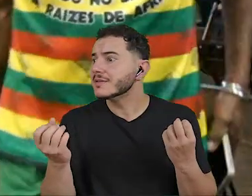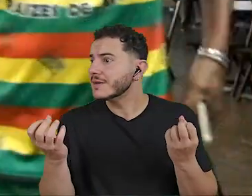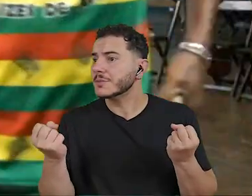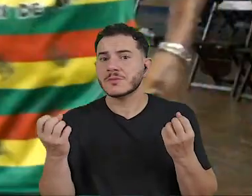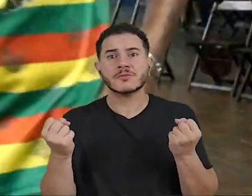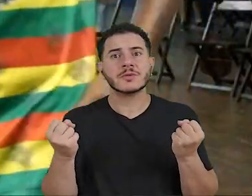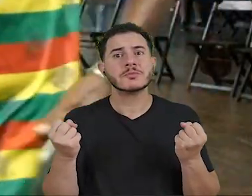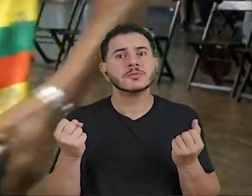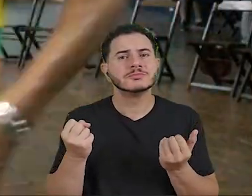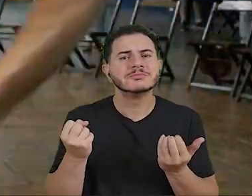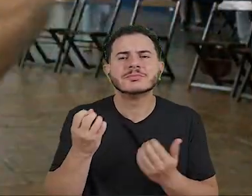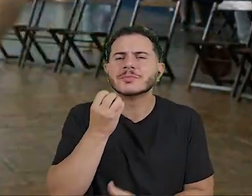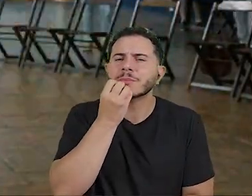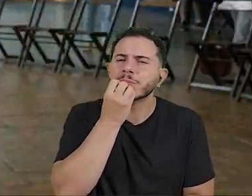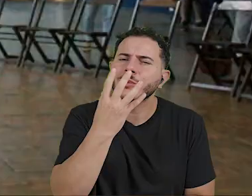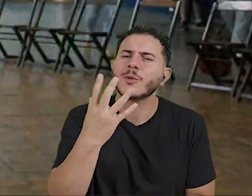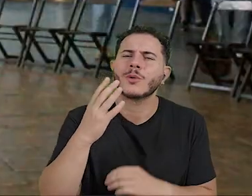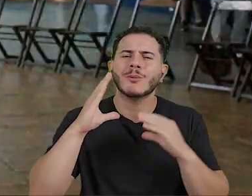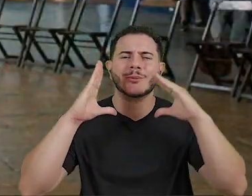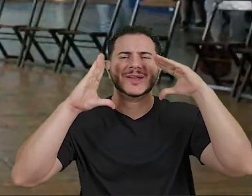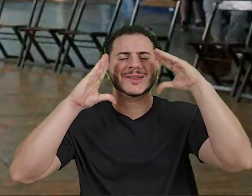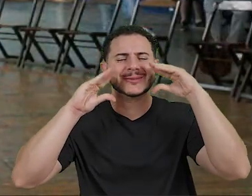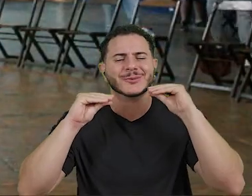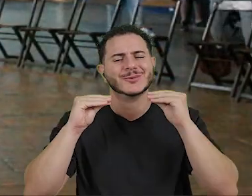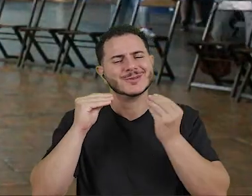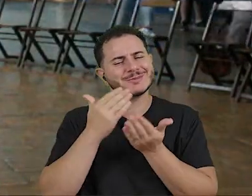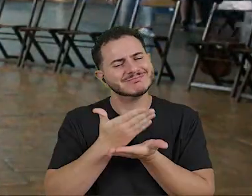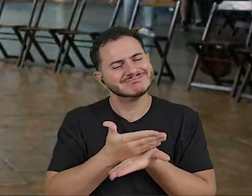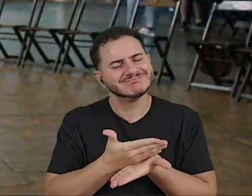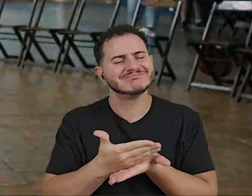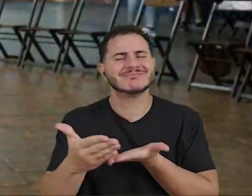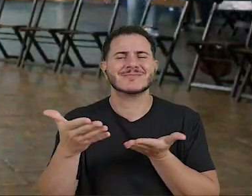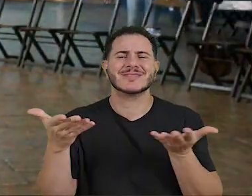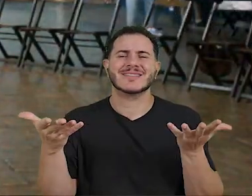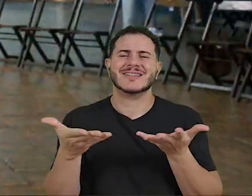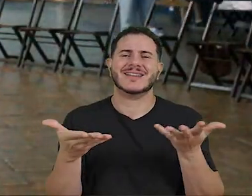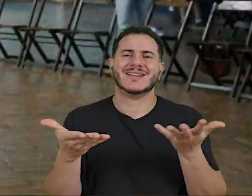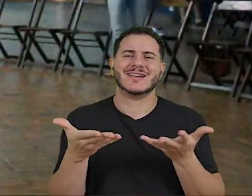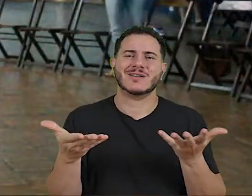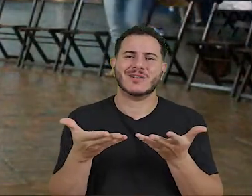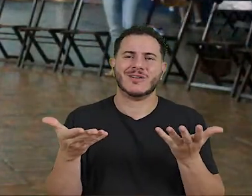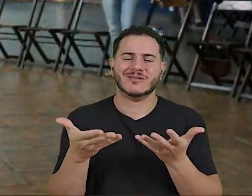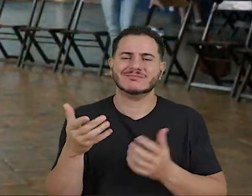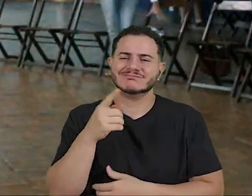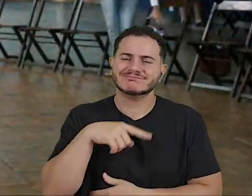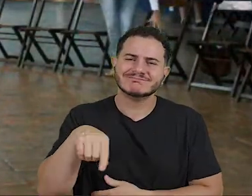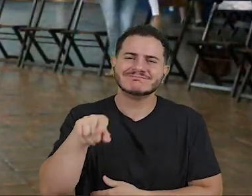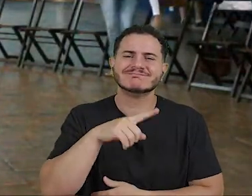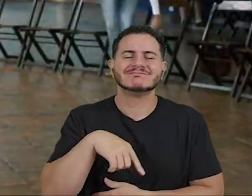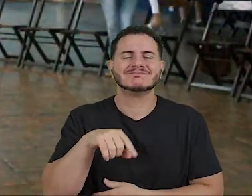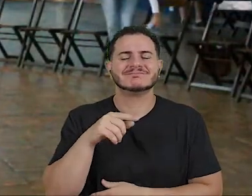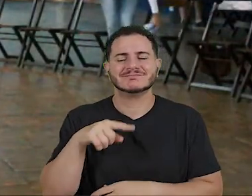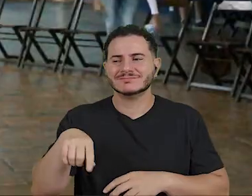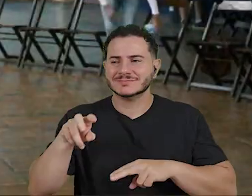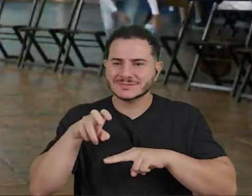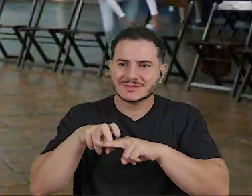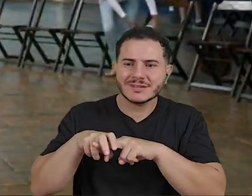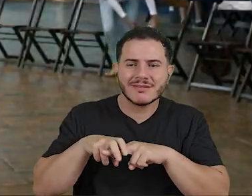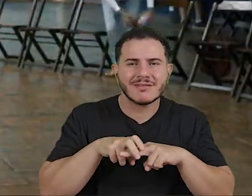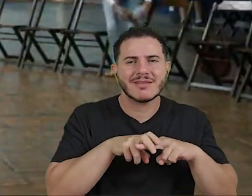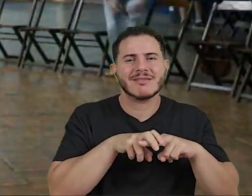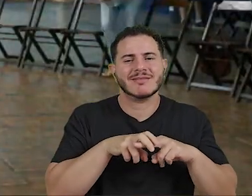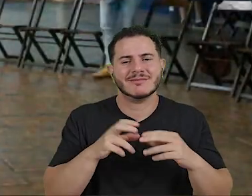Vamos lá, pessoal, boa noite. Vamos começar a nossa atividade. Podem tomar os seus